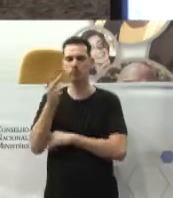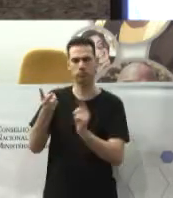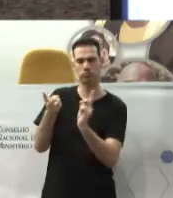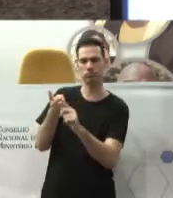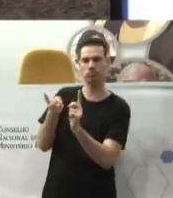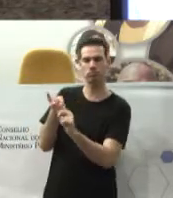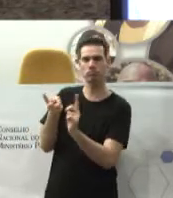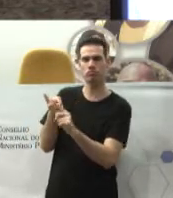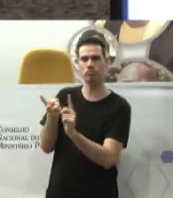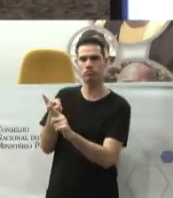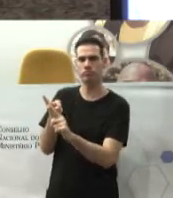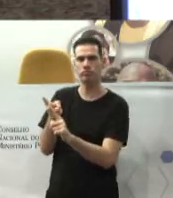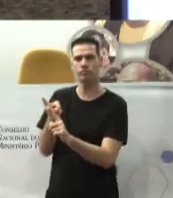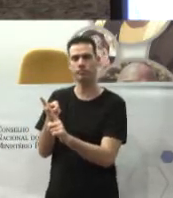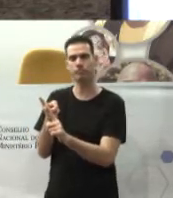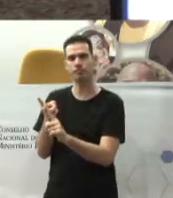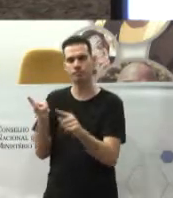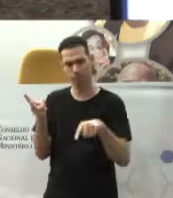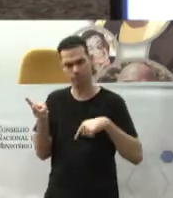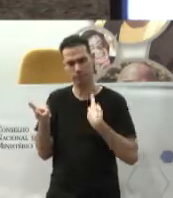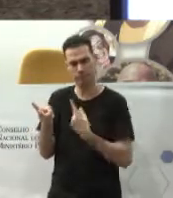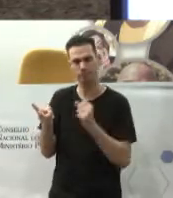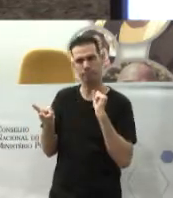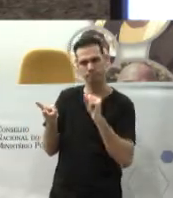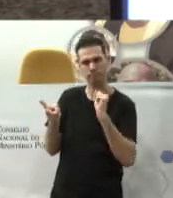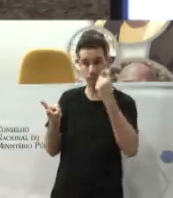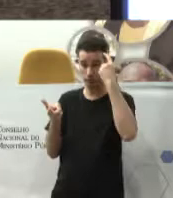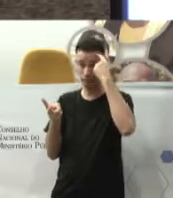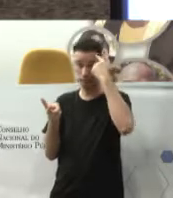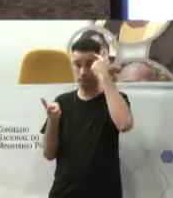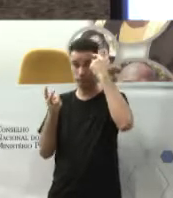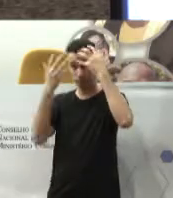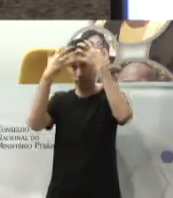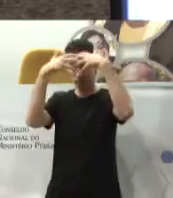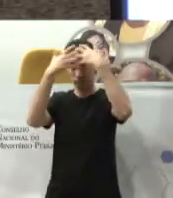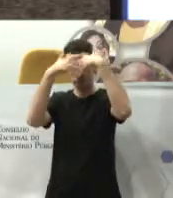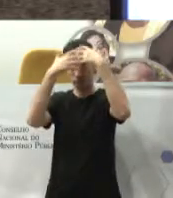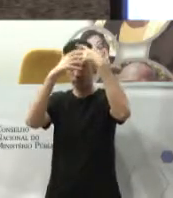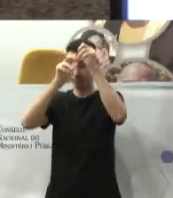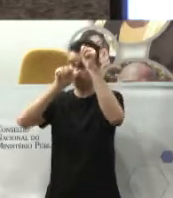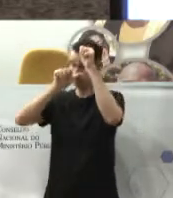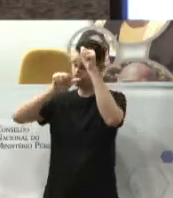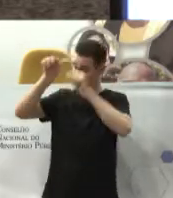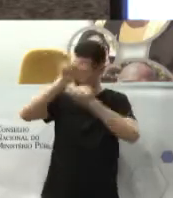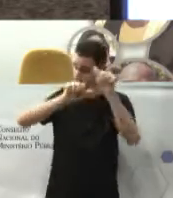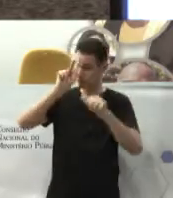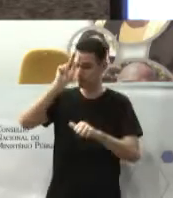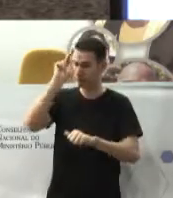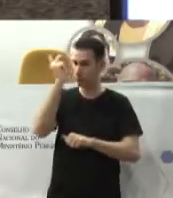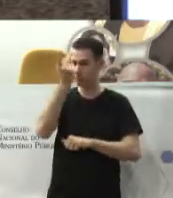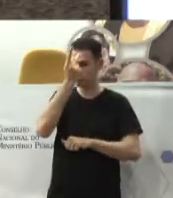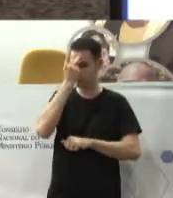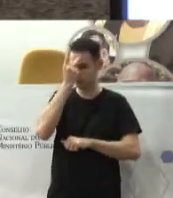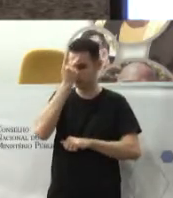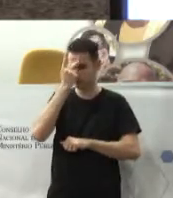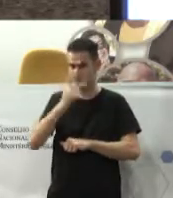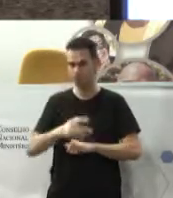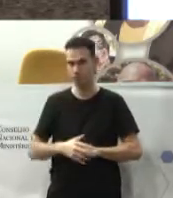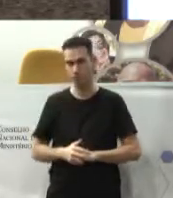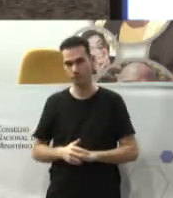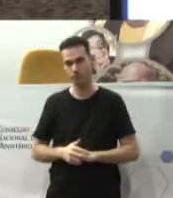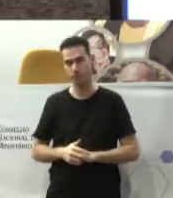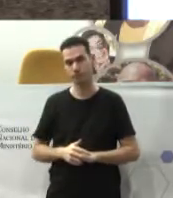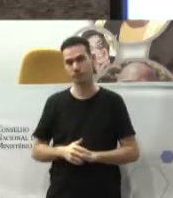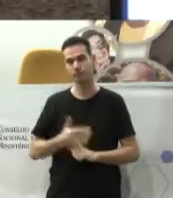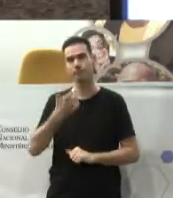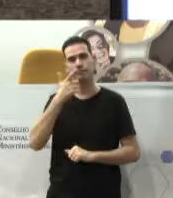alternativa é aquela na qual nós mudamos a lógica da transação como barganha